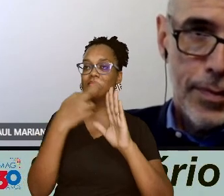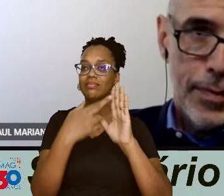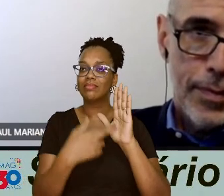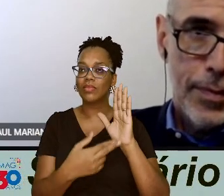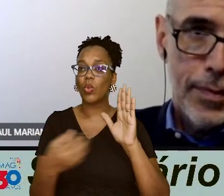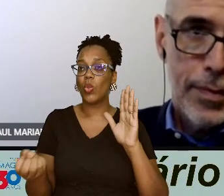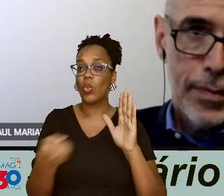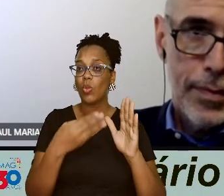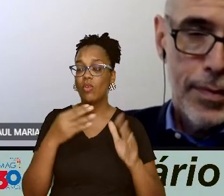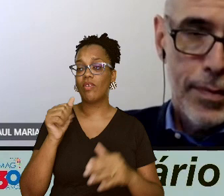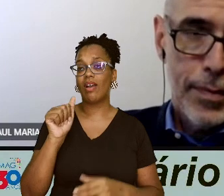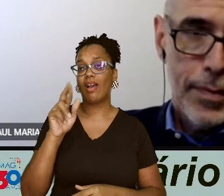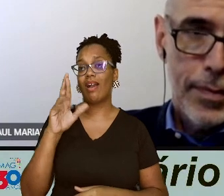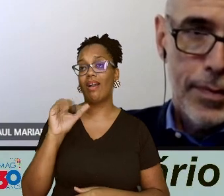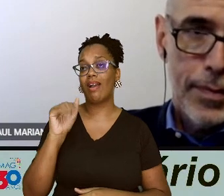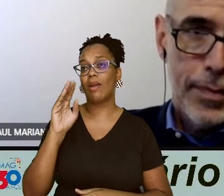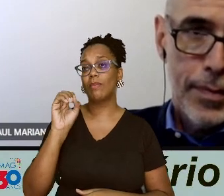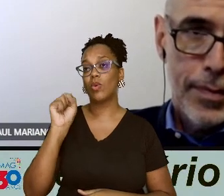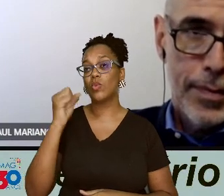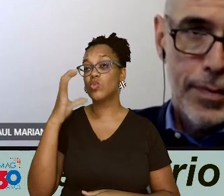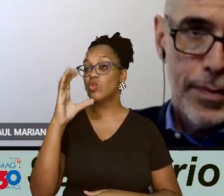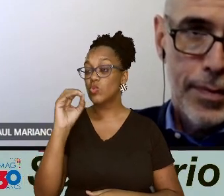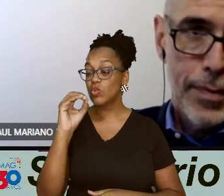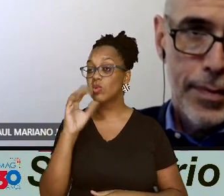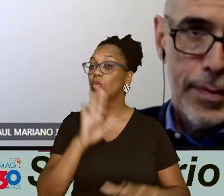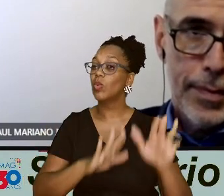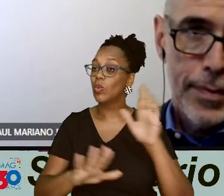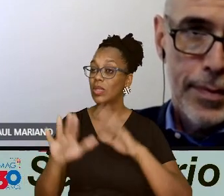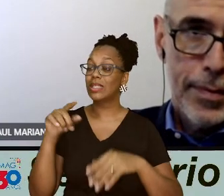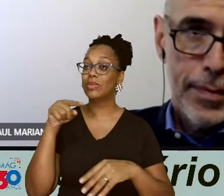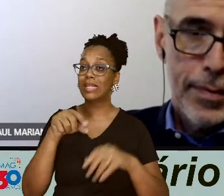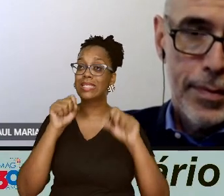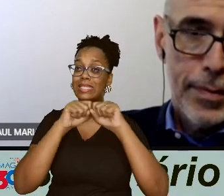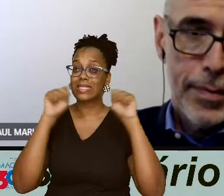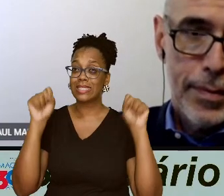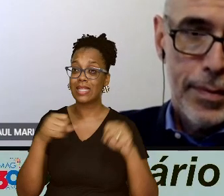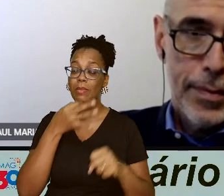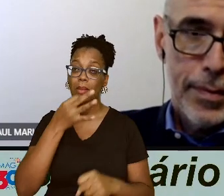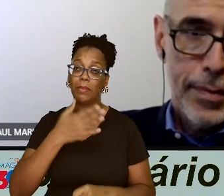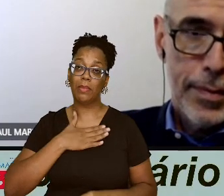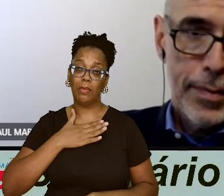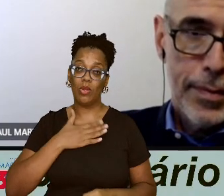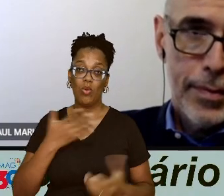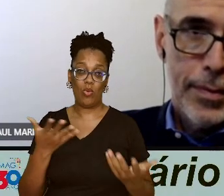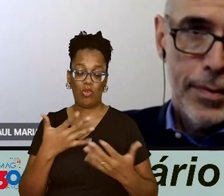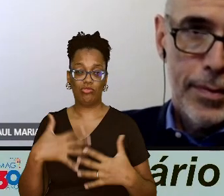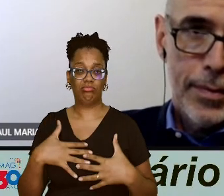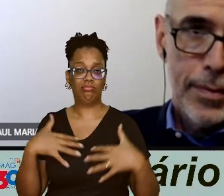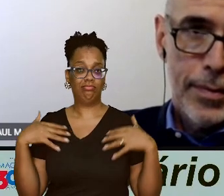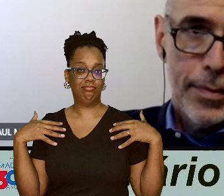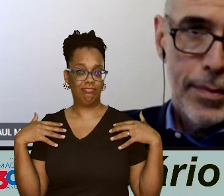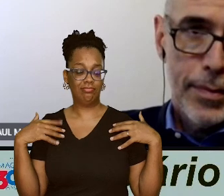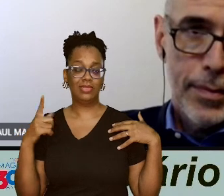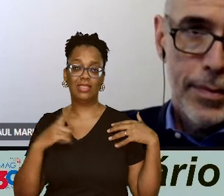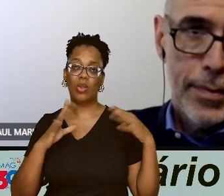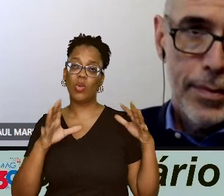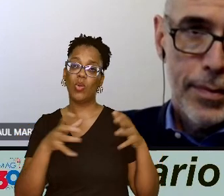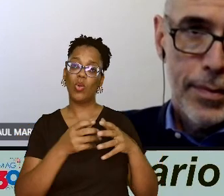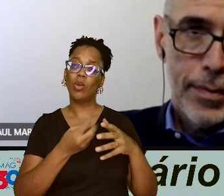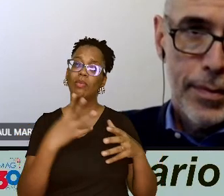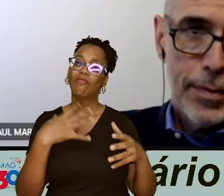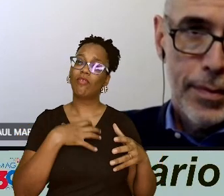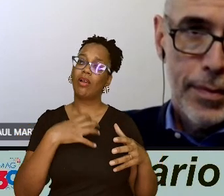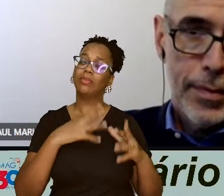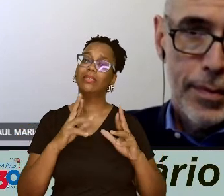arcabouço precisa tomar muito cuidado, porque esse microsistema, para mim, hoje, ele prestigia e alberga assim, a tutela coletiva de uma forma